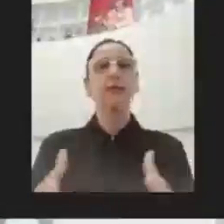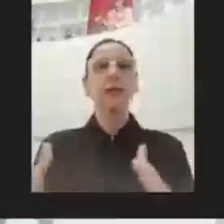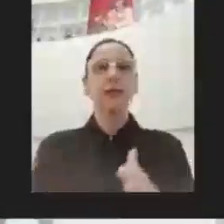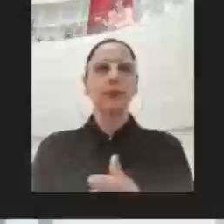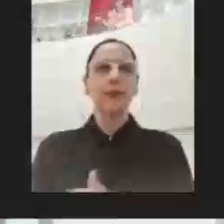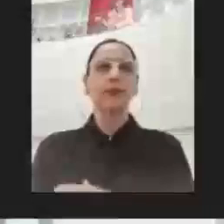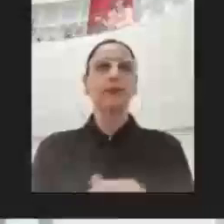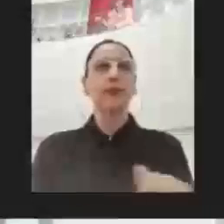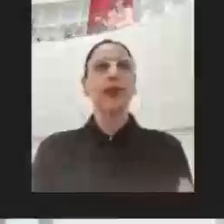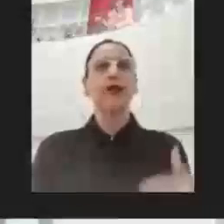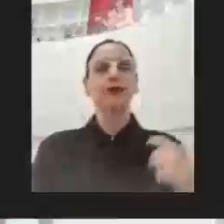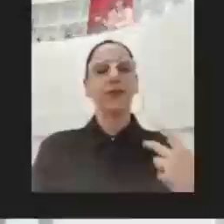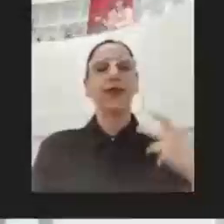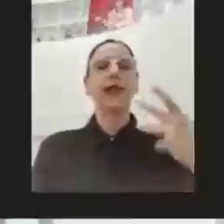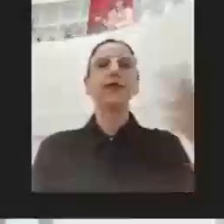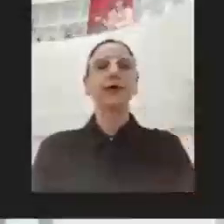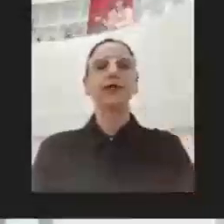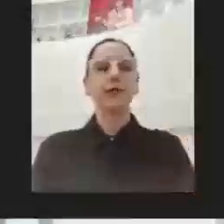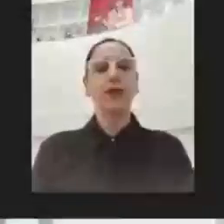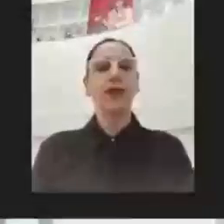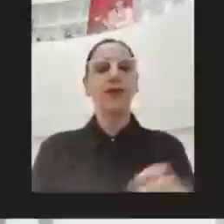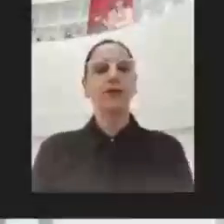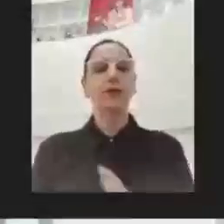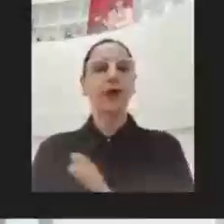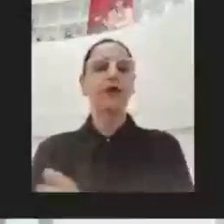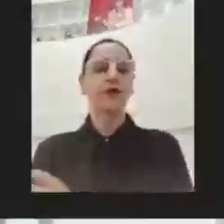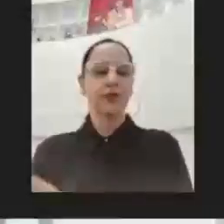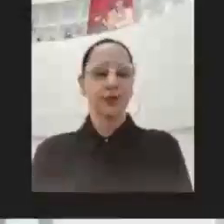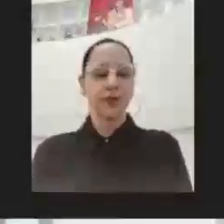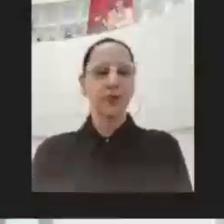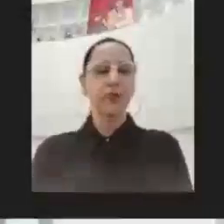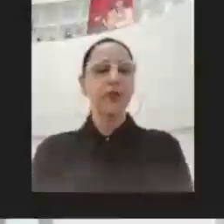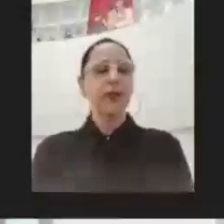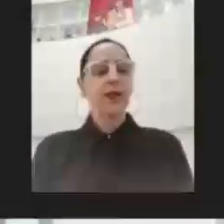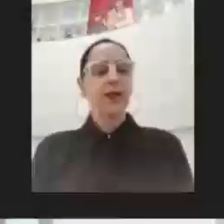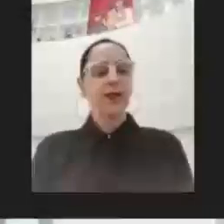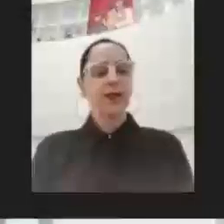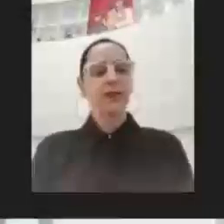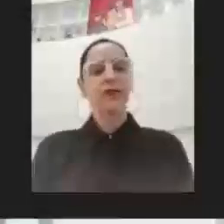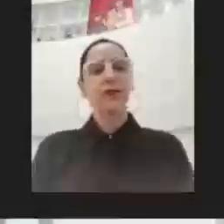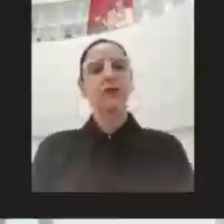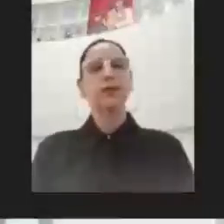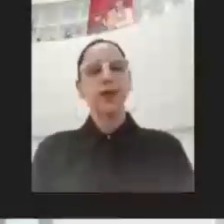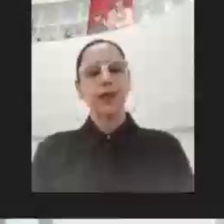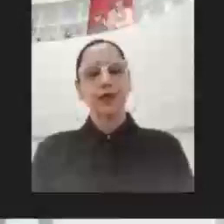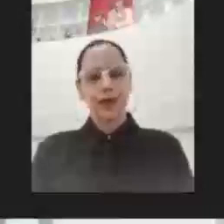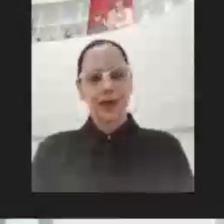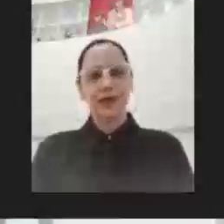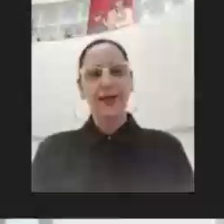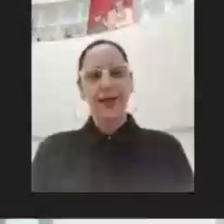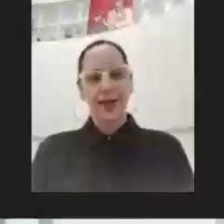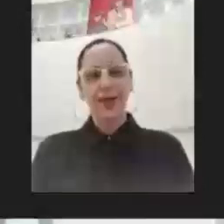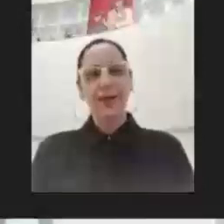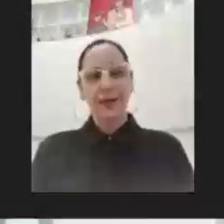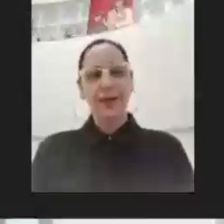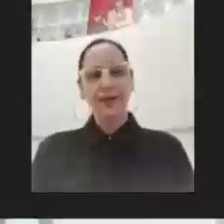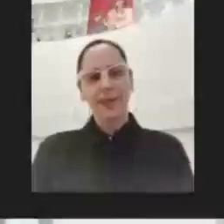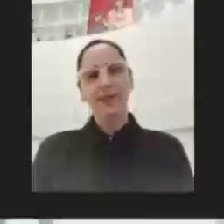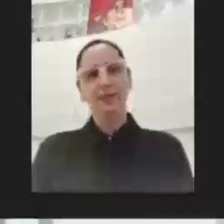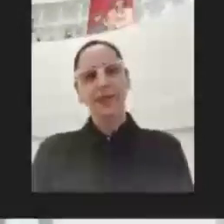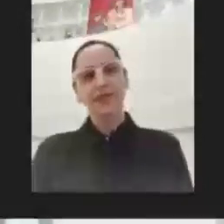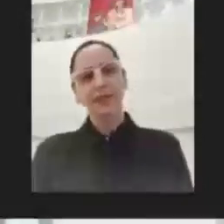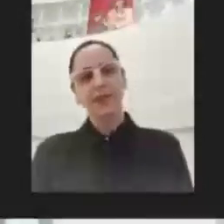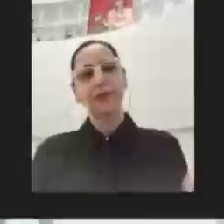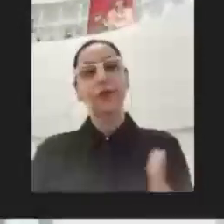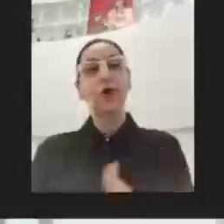trabalhar com as adolescentes e no planejamento familiar já trabalhar com essa mulher sobre a gestação e sobre o que ela